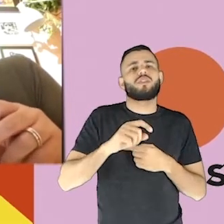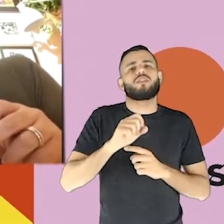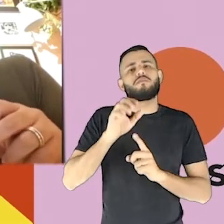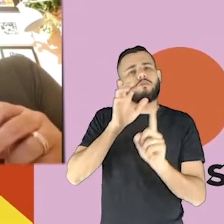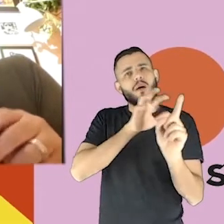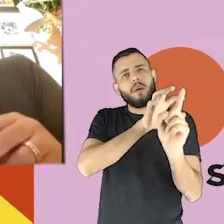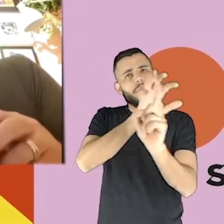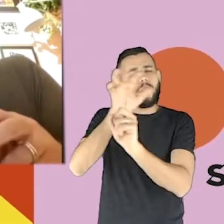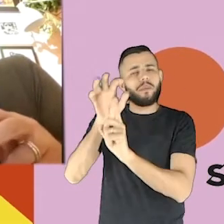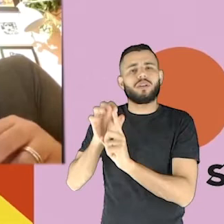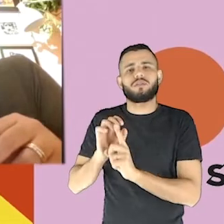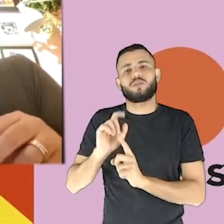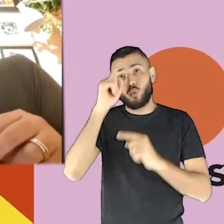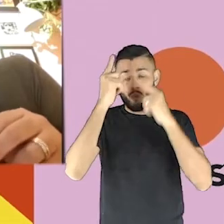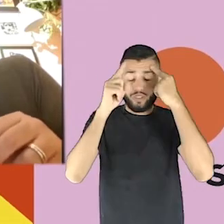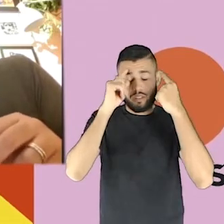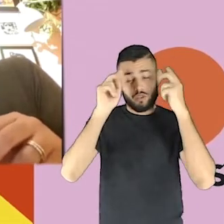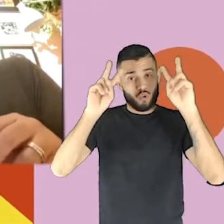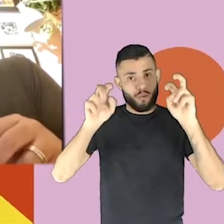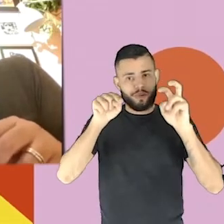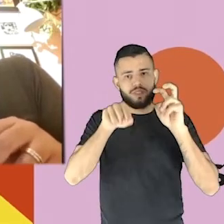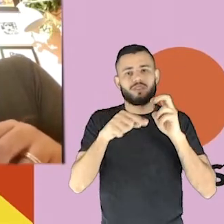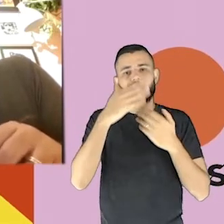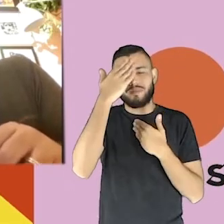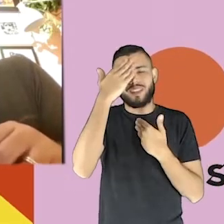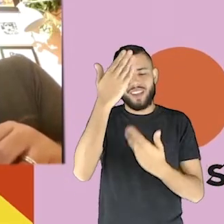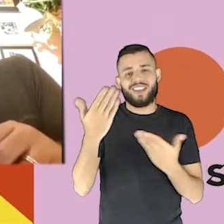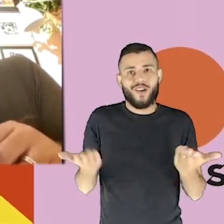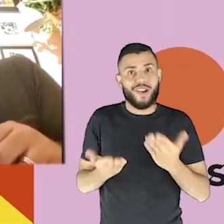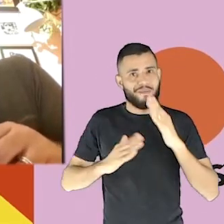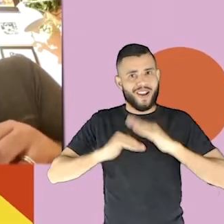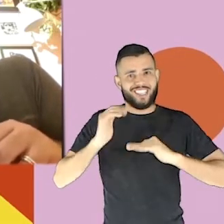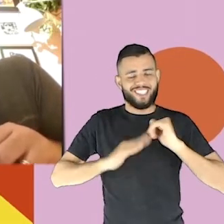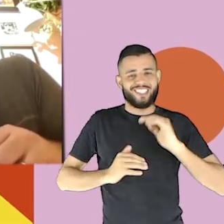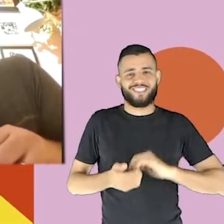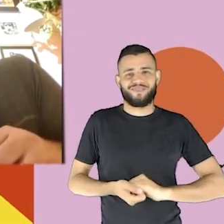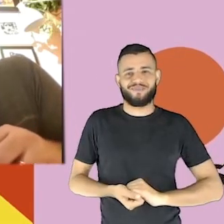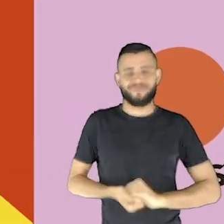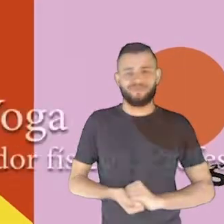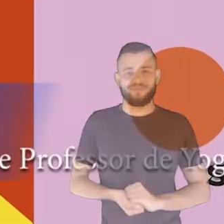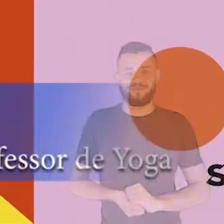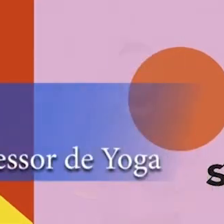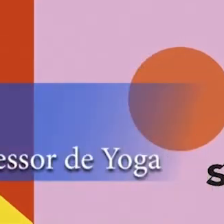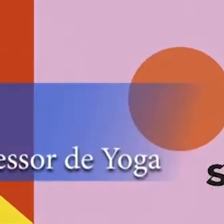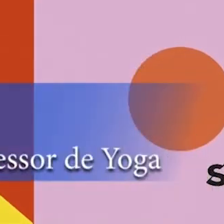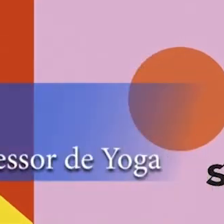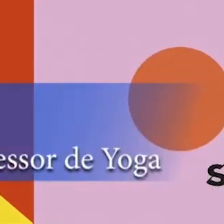mais dúvidas que surgem a respeito desse assunto. Muito obrigada e bora para a prática!